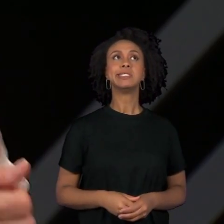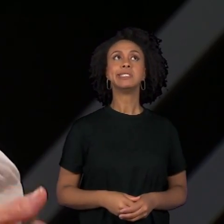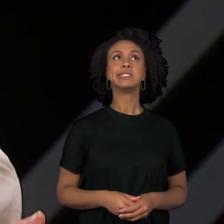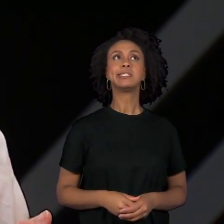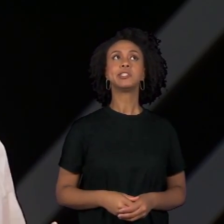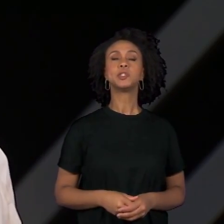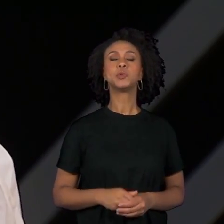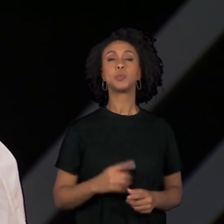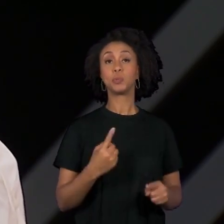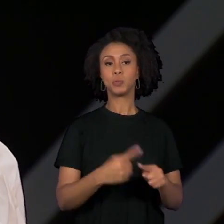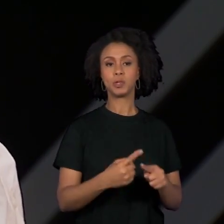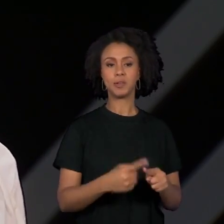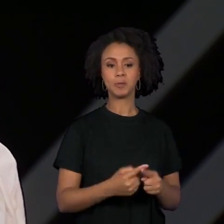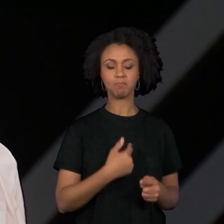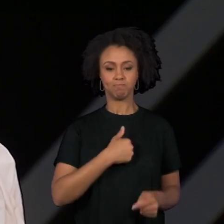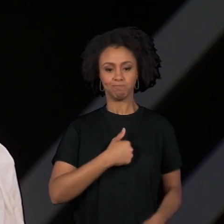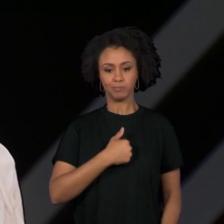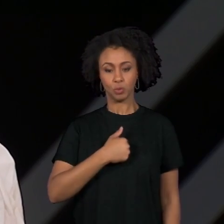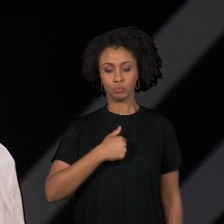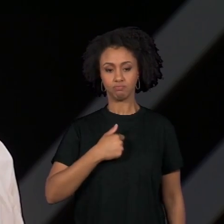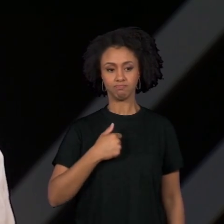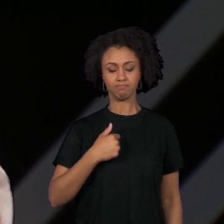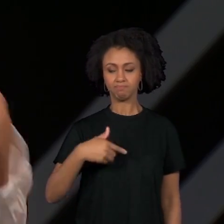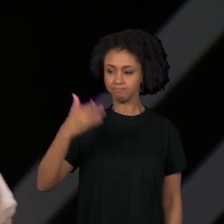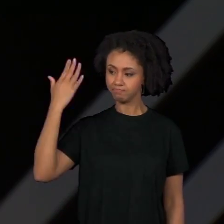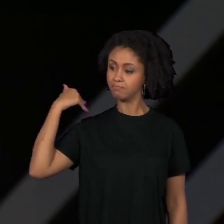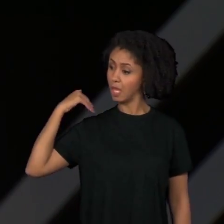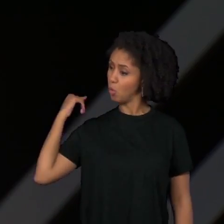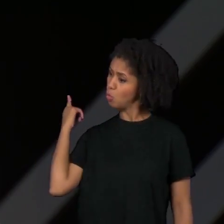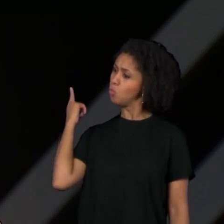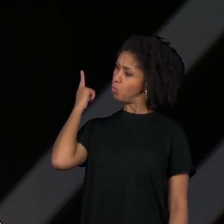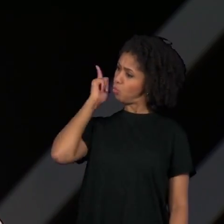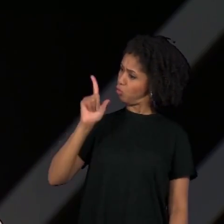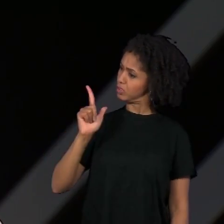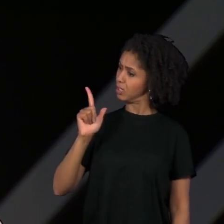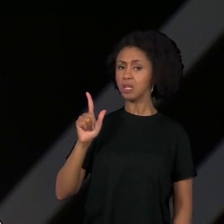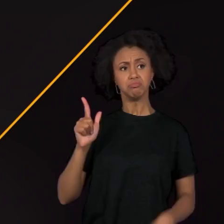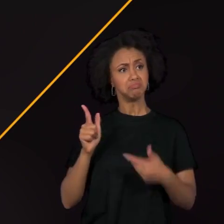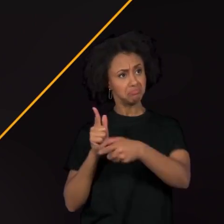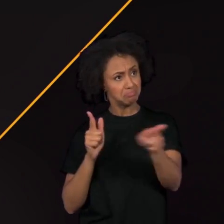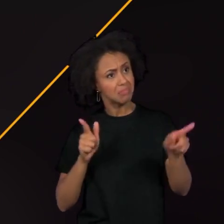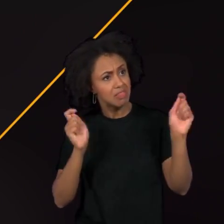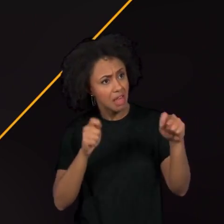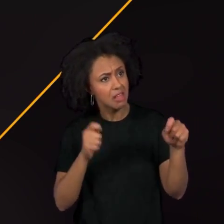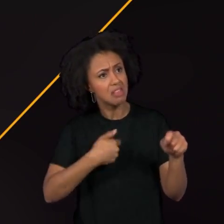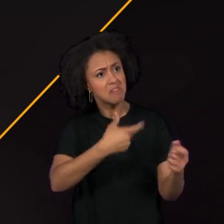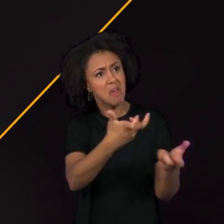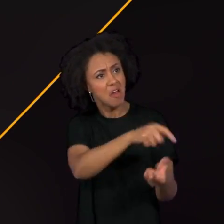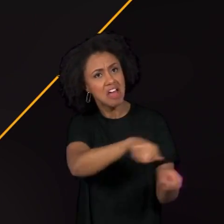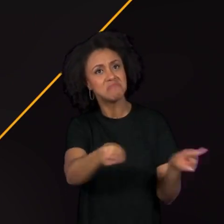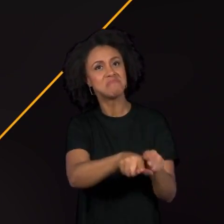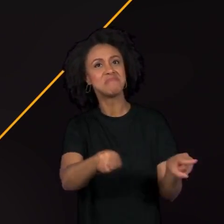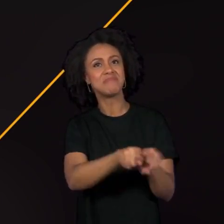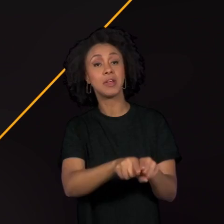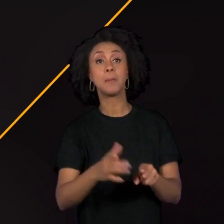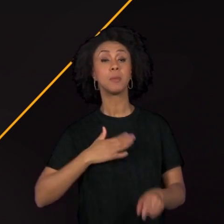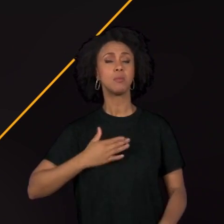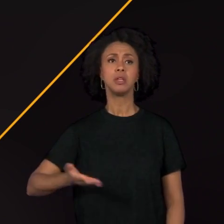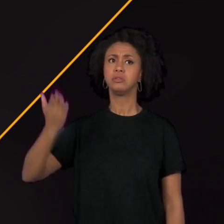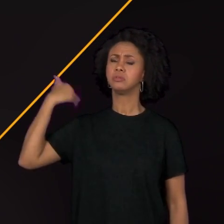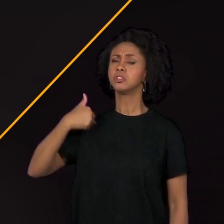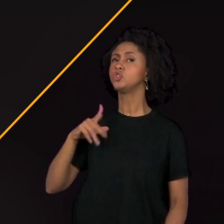de eu ter conseguido, e eu quero que as outras pessoas também consigam, porque para mim foi tudo muito